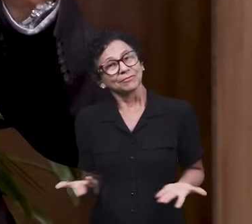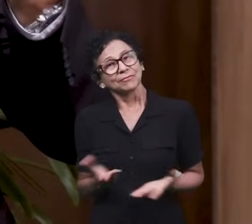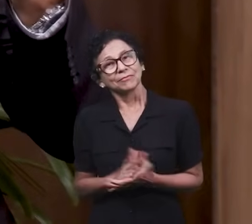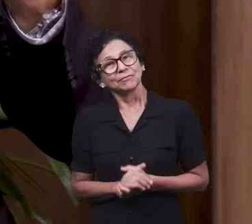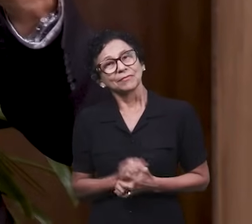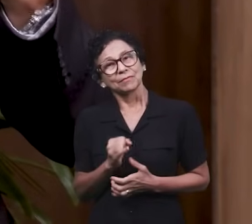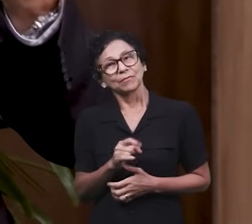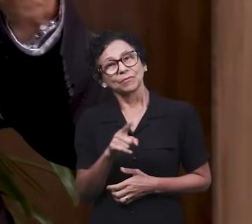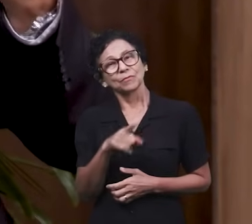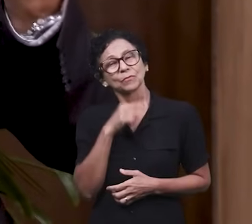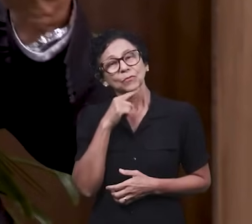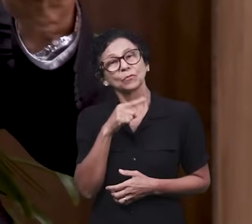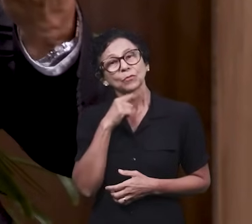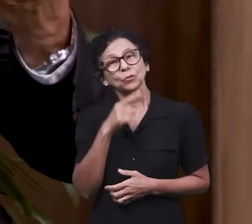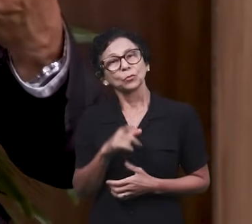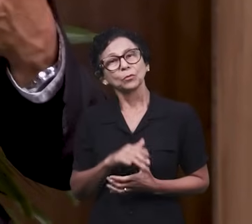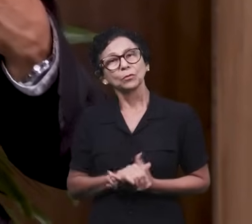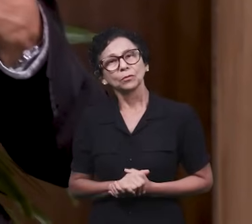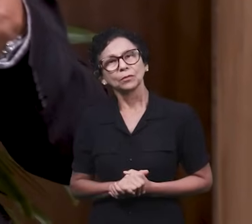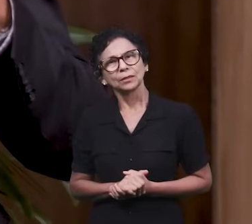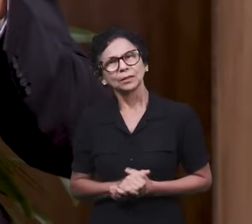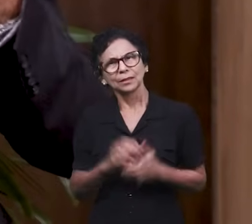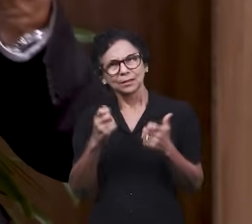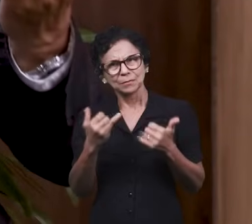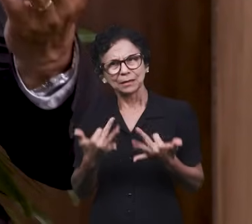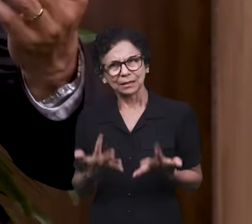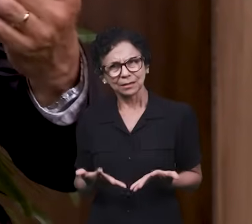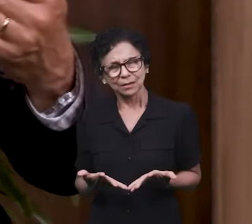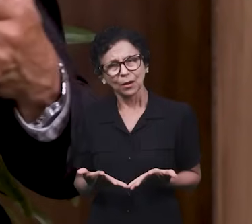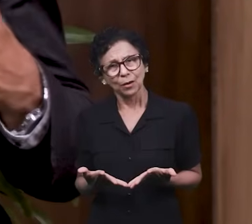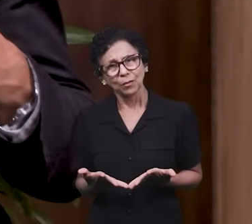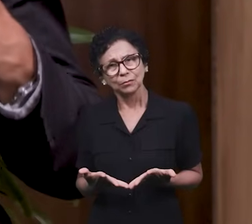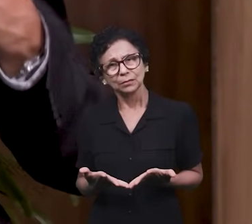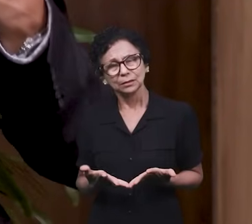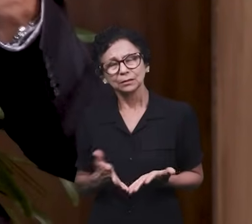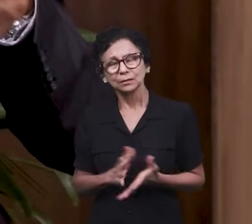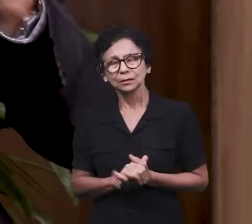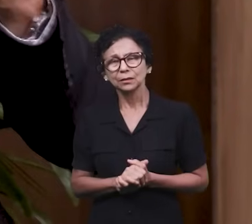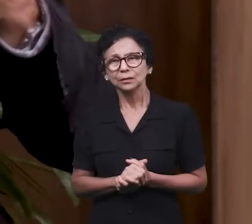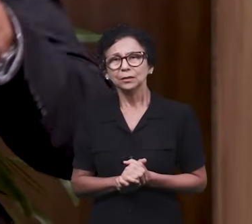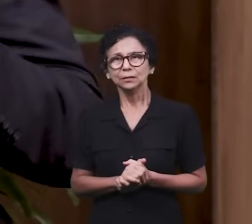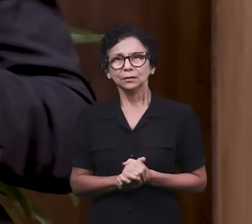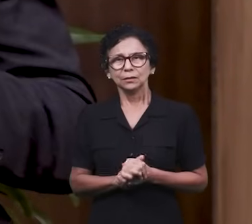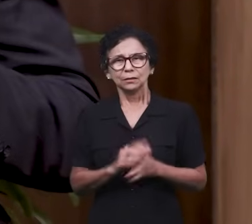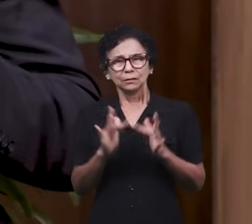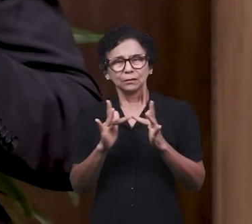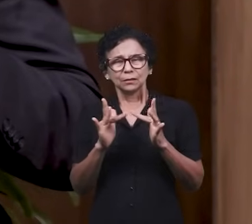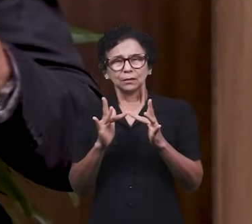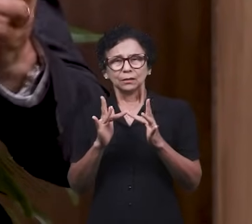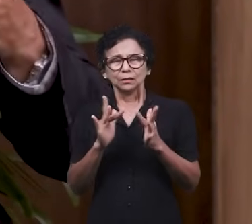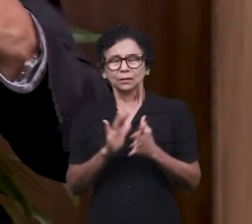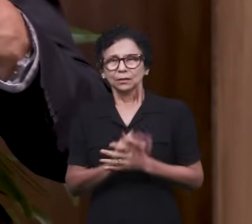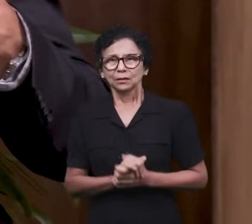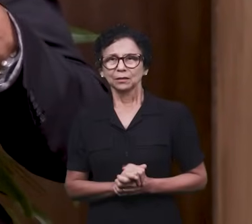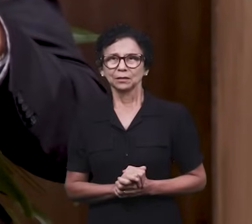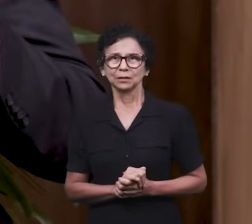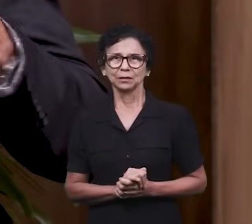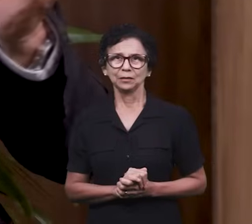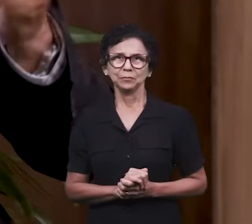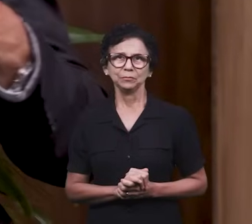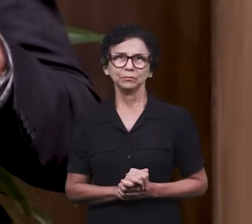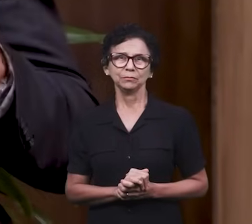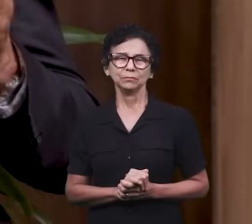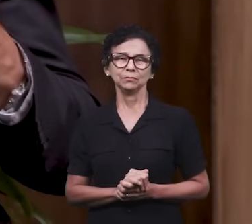solicitamos que você que tenha alguma dúvida, deseja esclarecimento, escreva, encaminhe